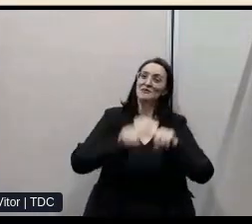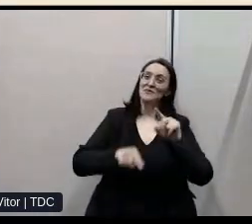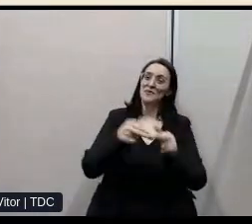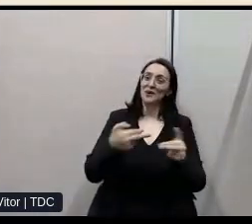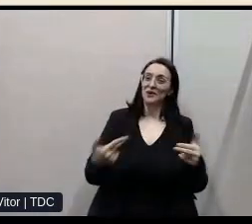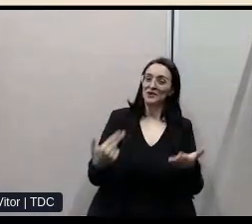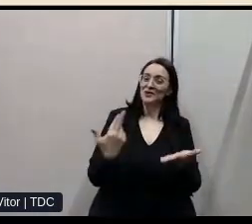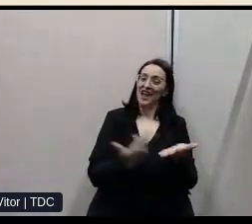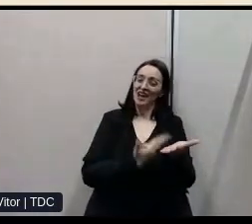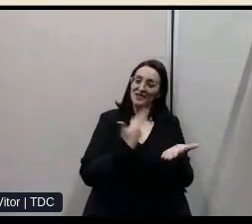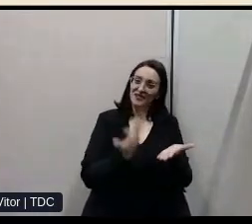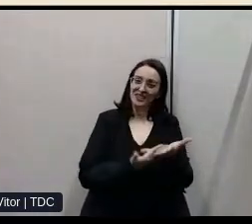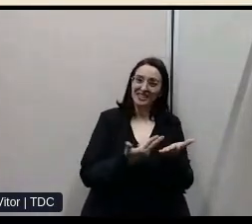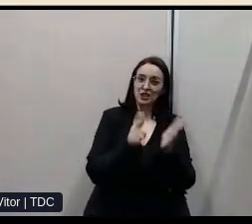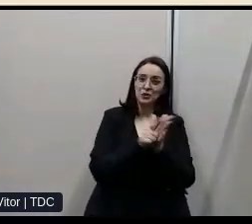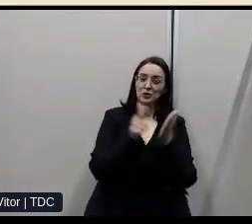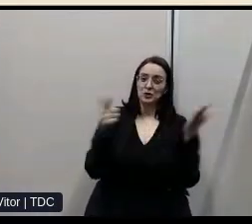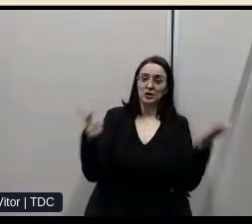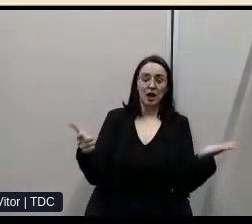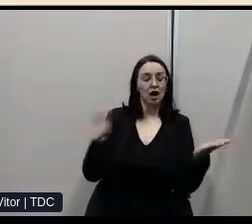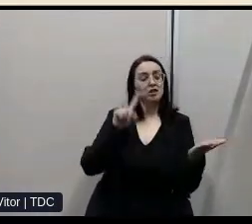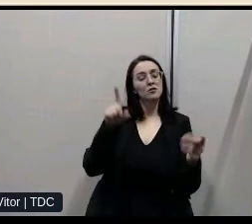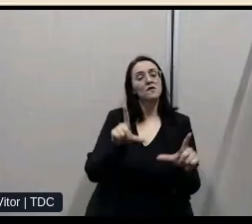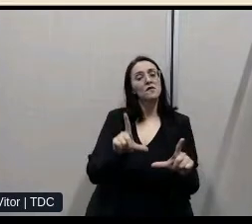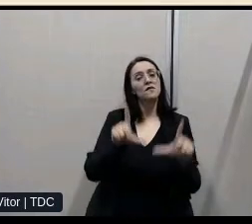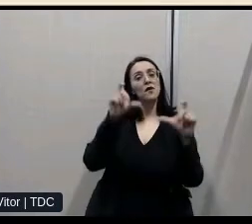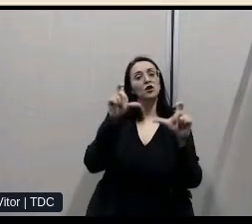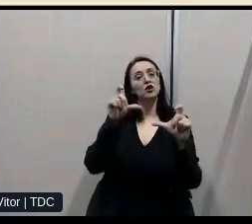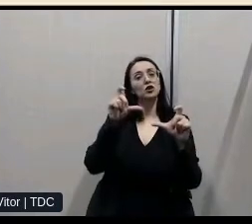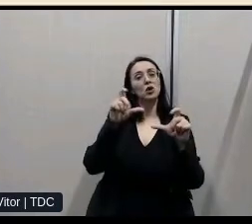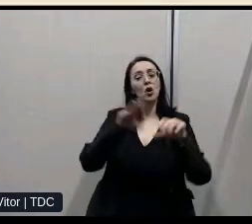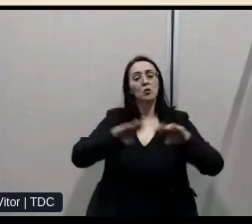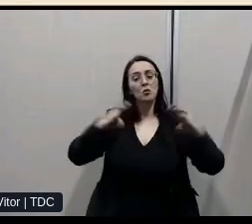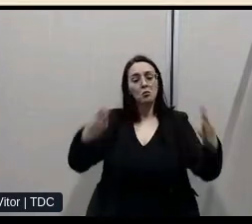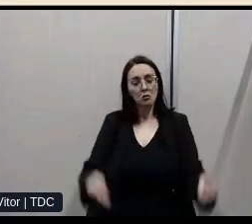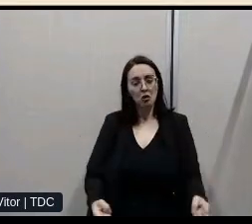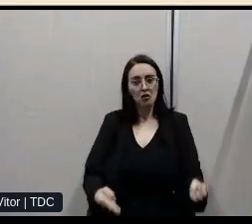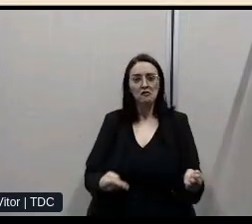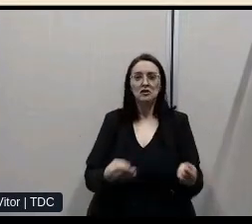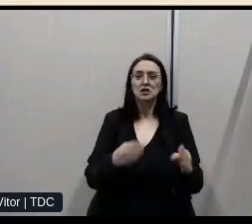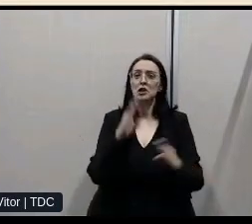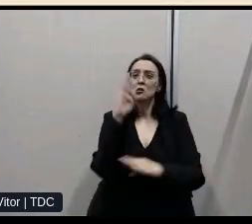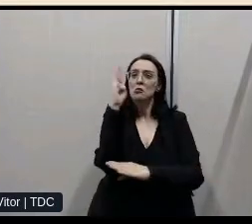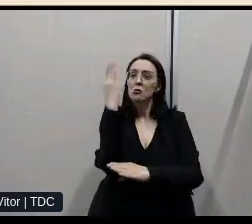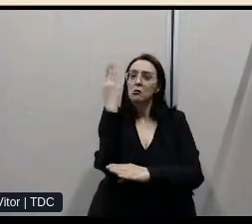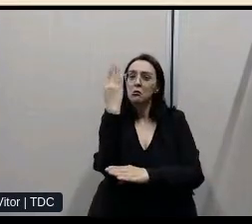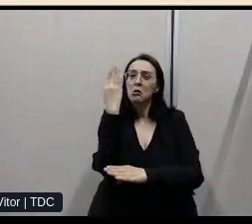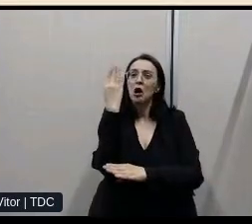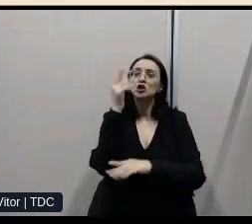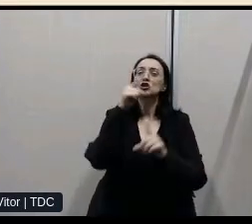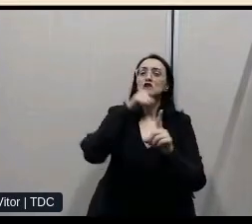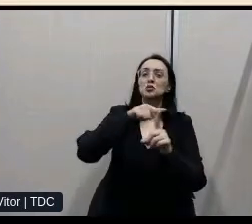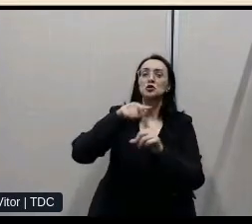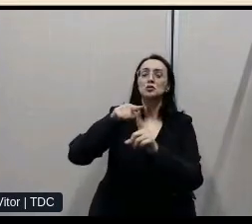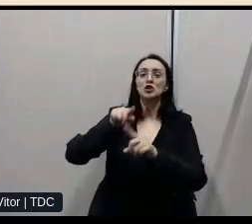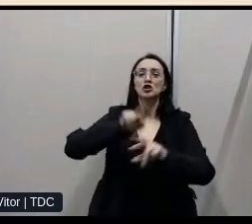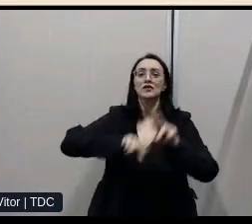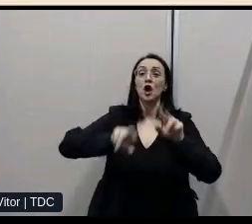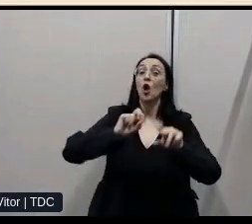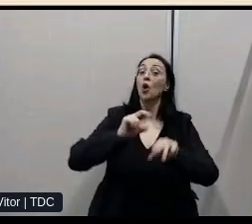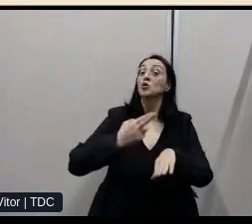produtos em revistas e jornais, e quando eles tiravam fotos de móveis de madeiras, de tipos de madeira diferente, ou